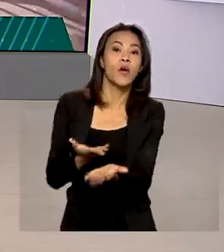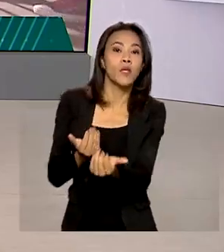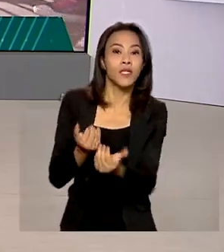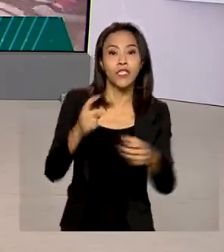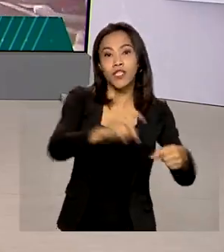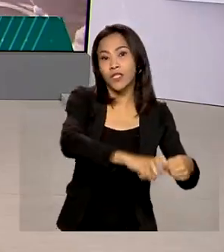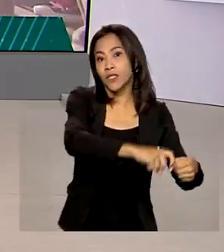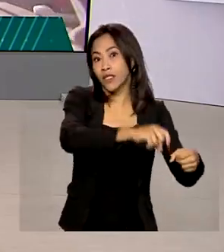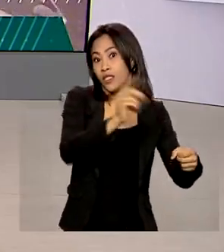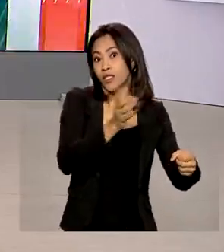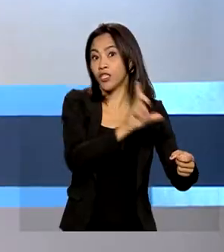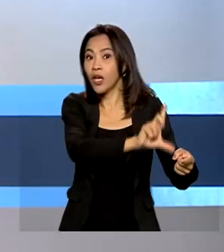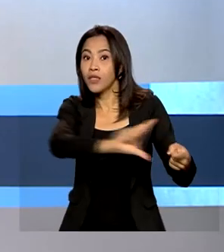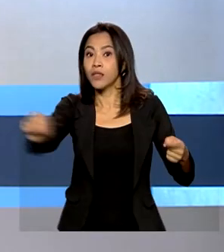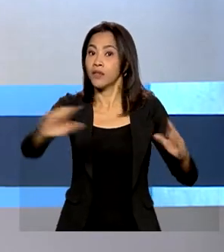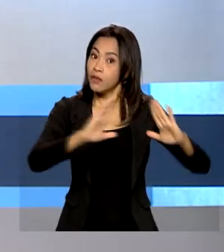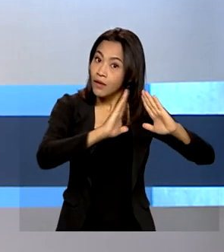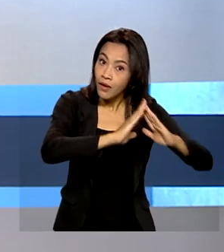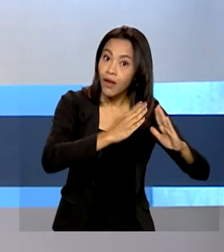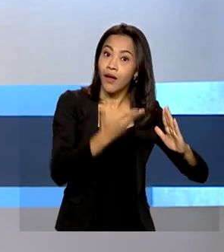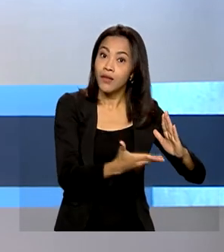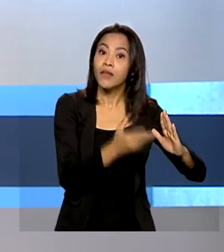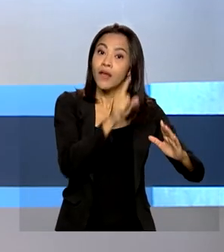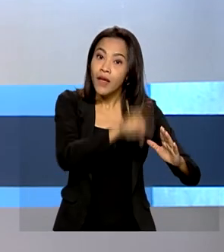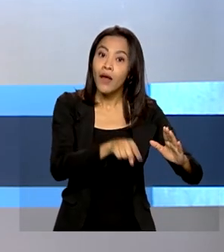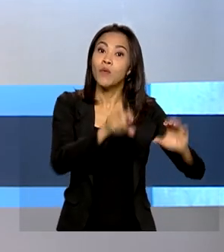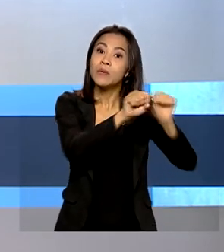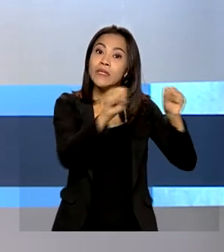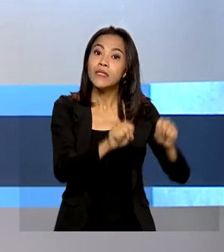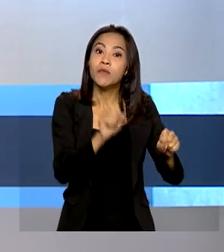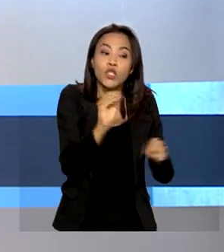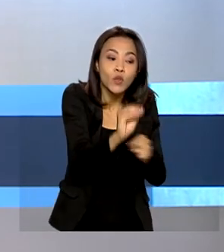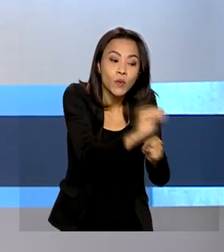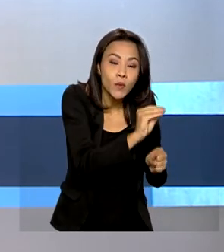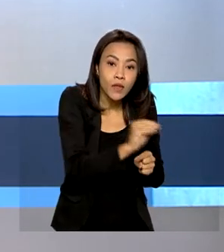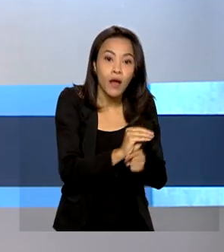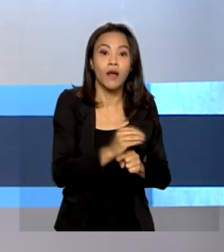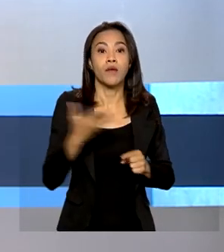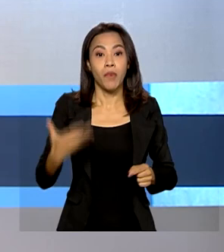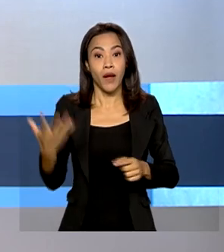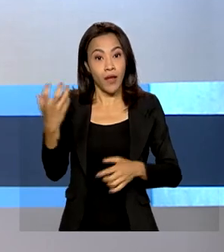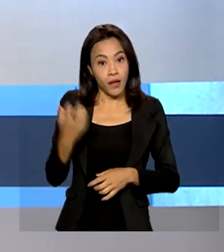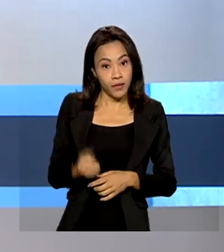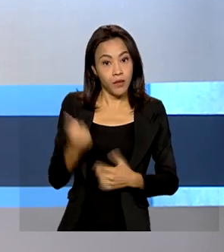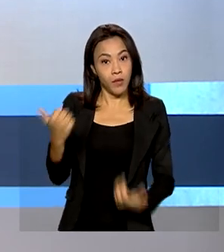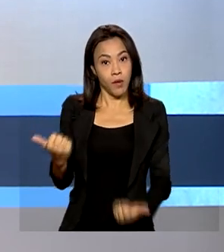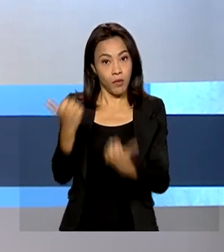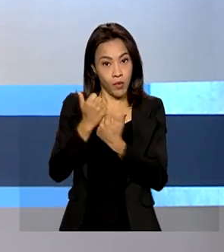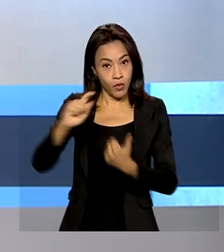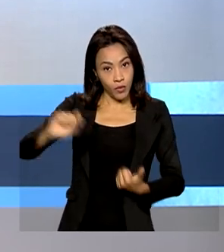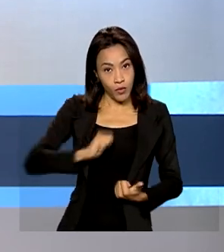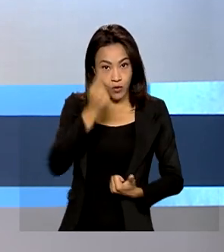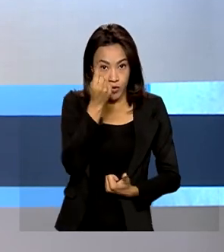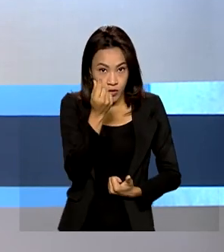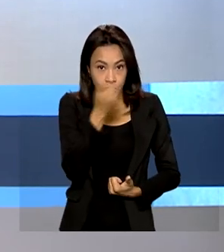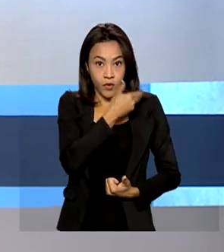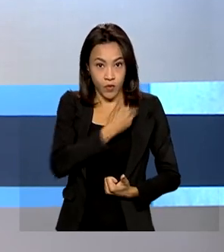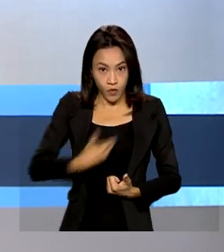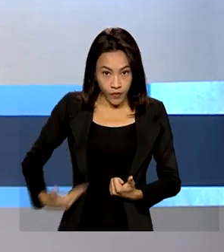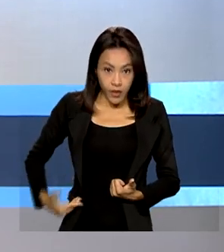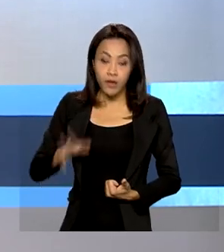sistema de acolhimento. Atualmente, eles passam a receber o Auxílio Brasil quando deixam a instituição e já são